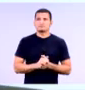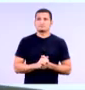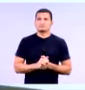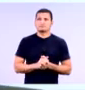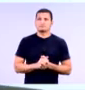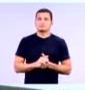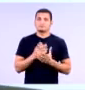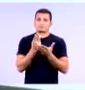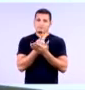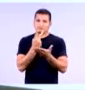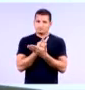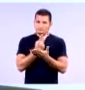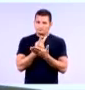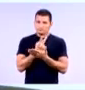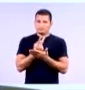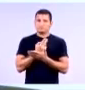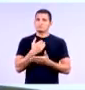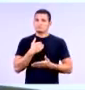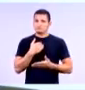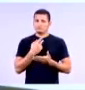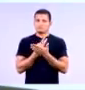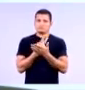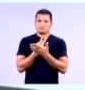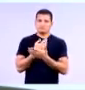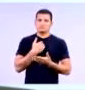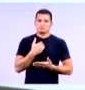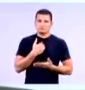foi um errozinho meu aqui, tá, gente? É que